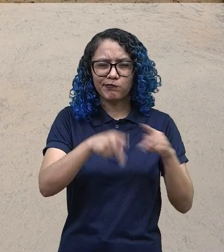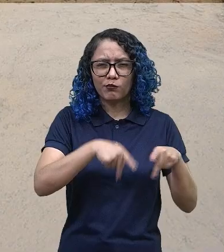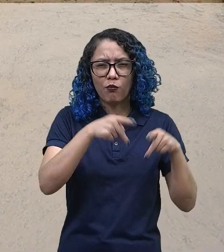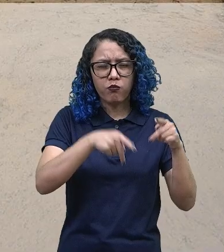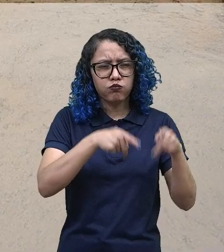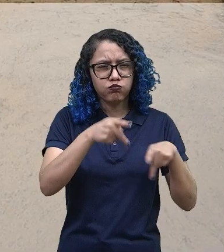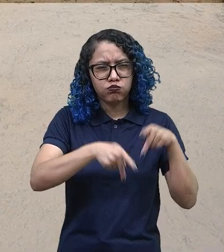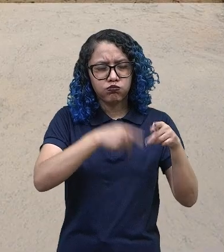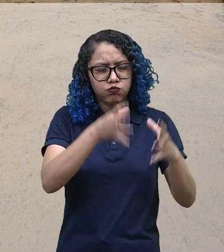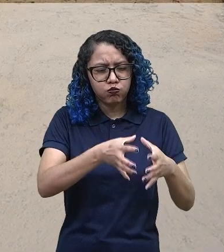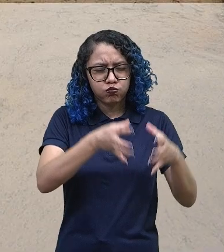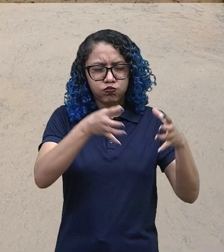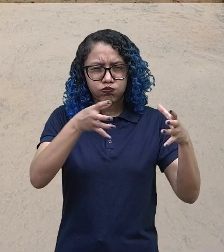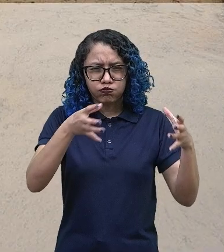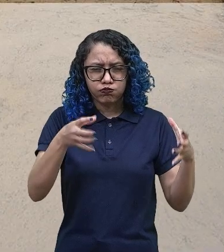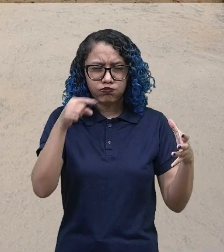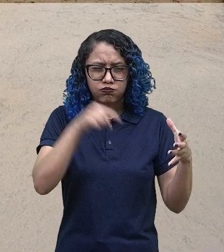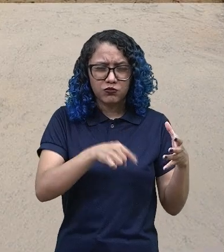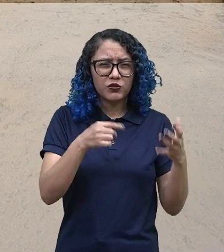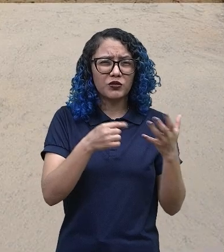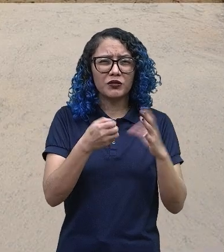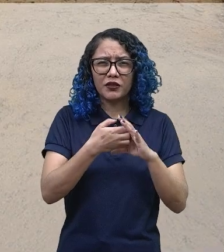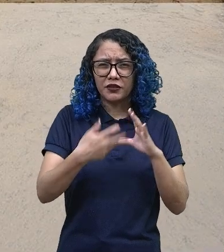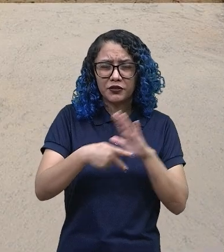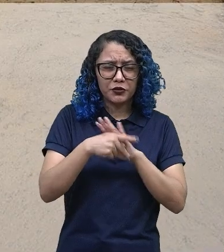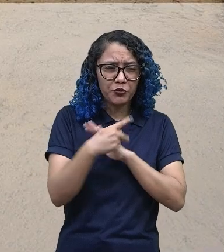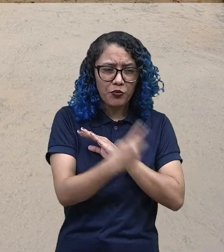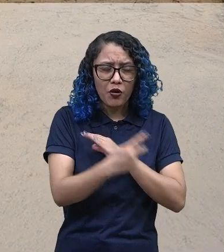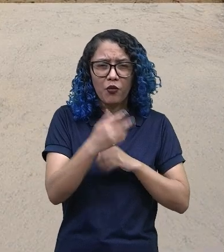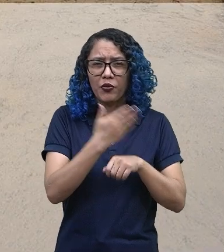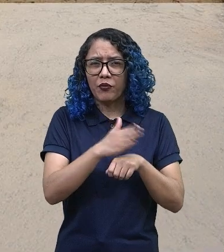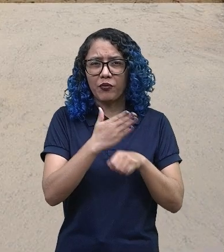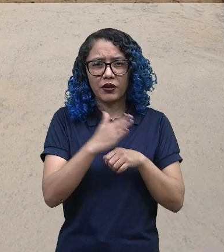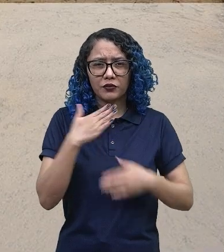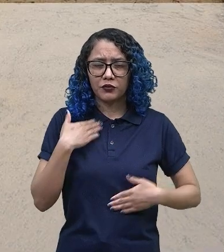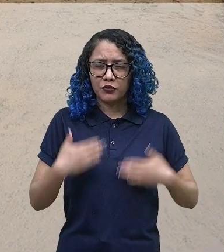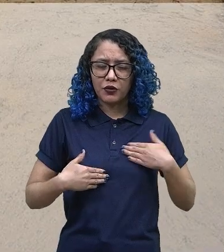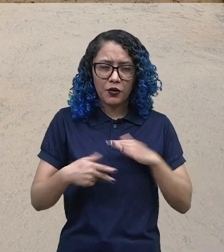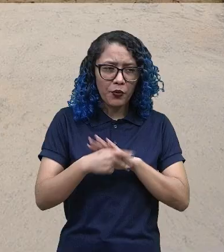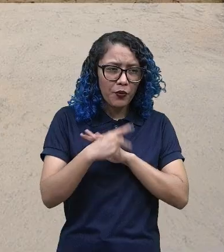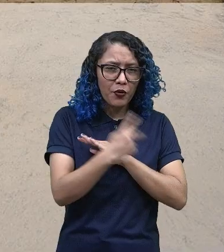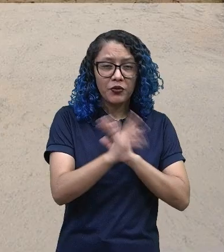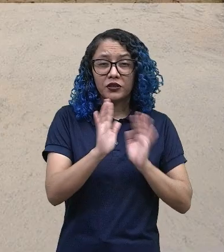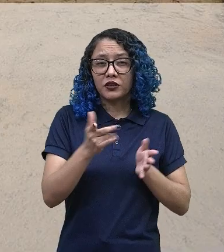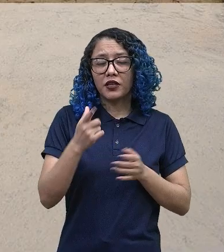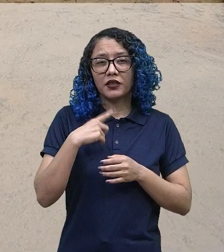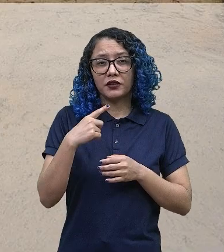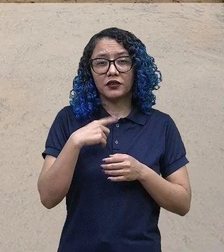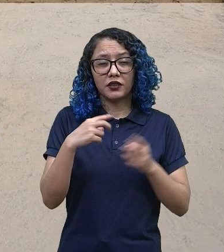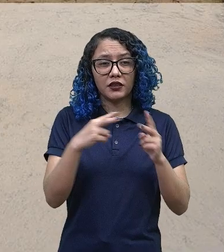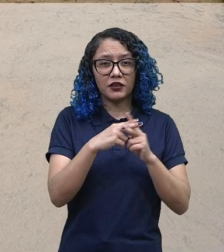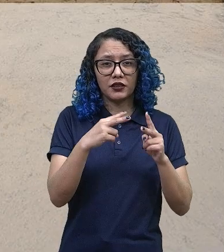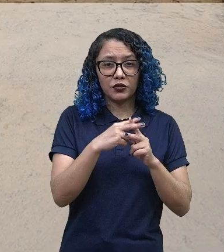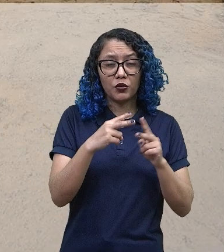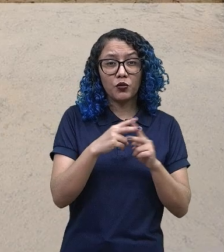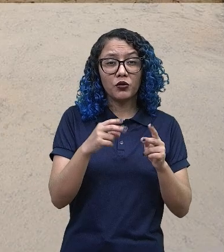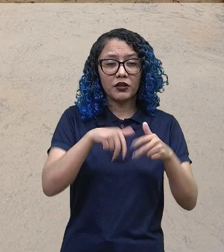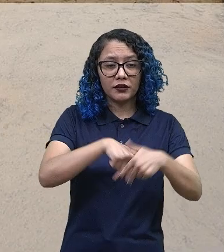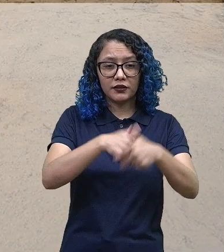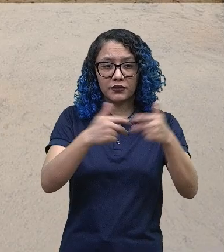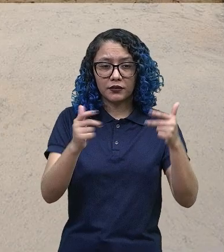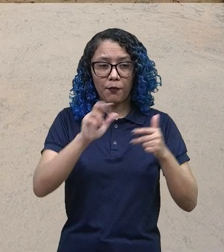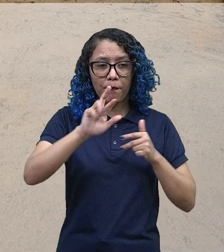elementos culturais, com suas práticas corporais, inclusive as lutas que se diferenciavam de etnia para